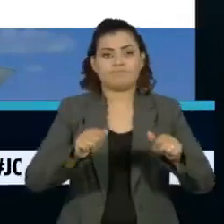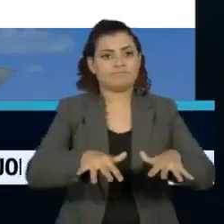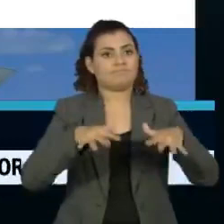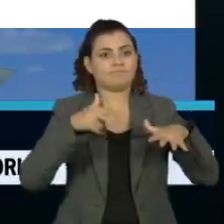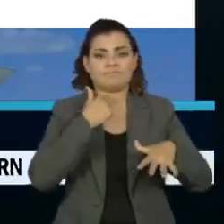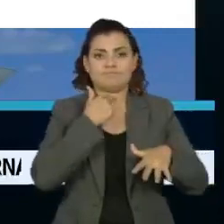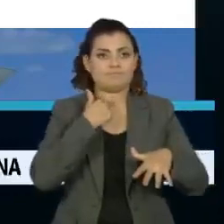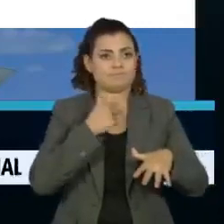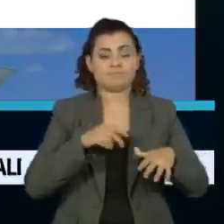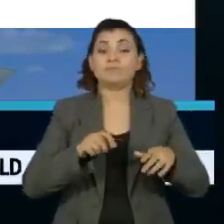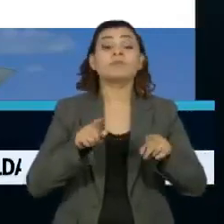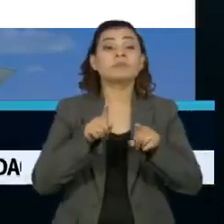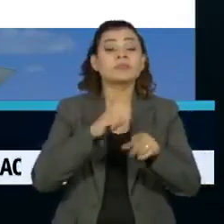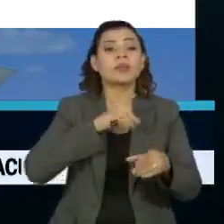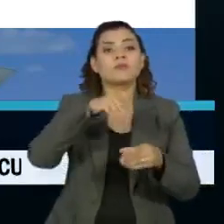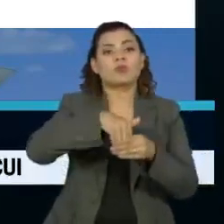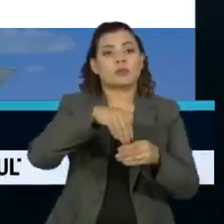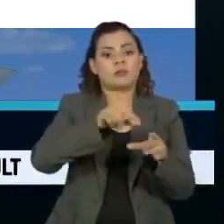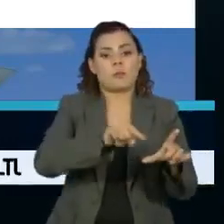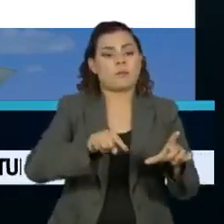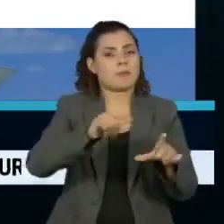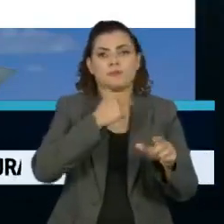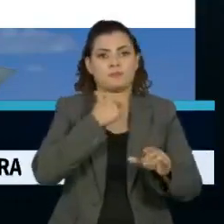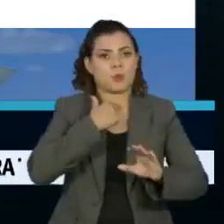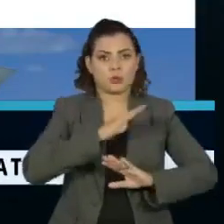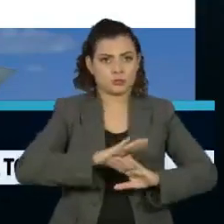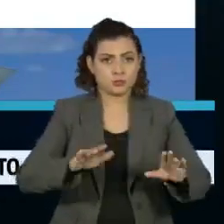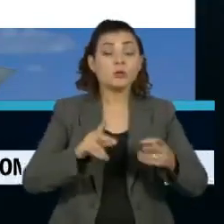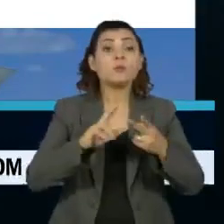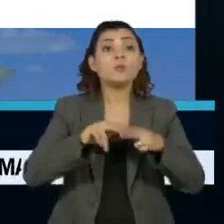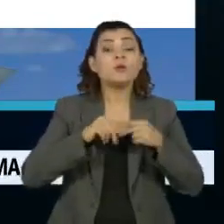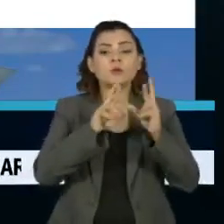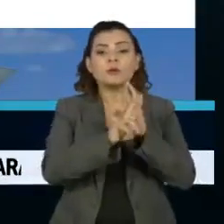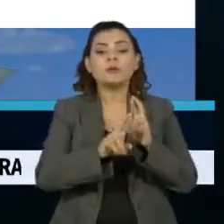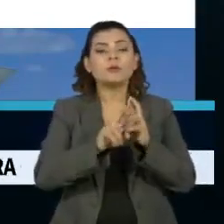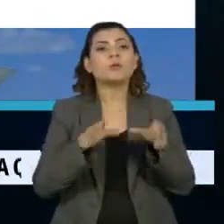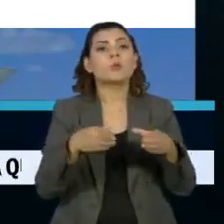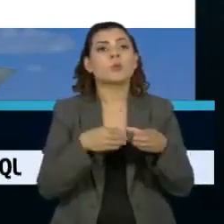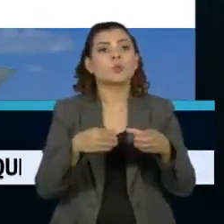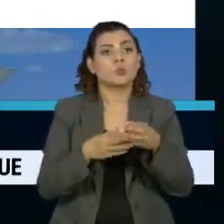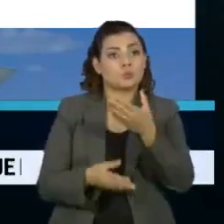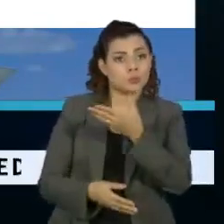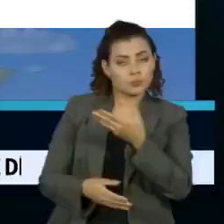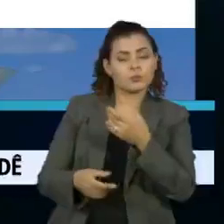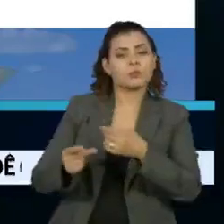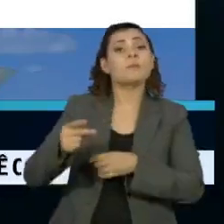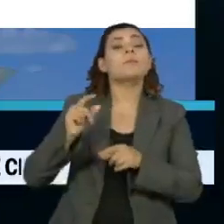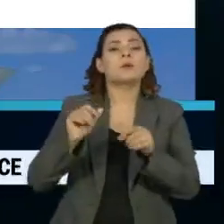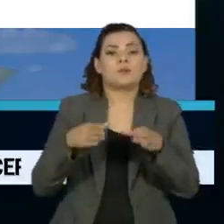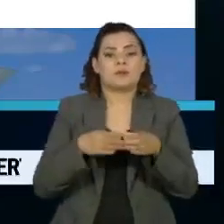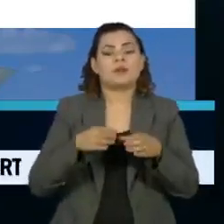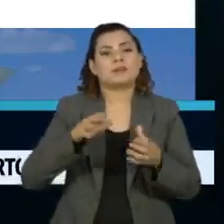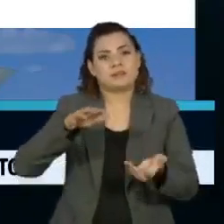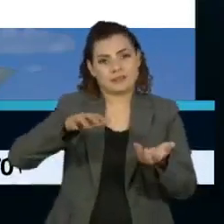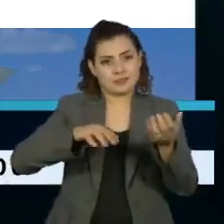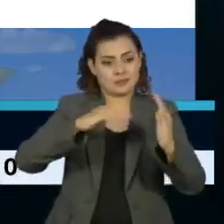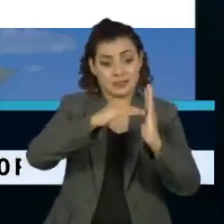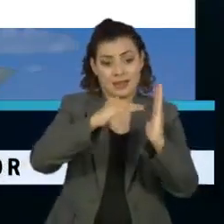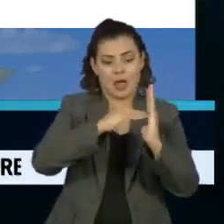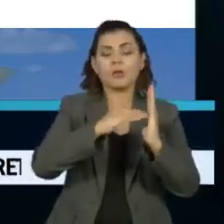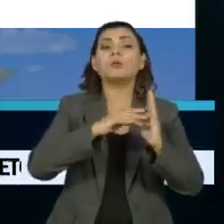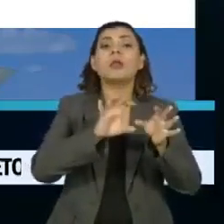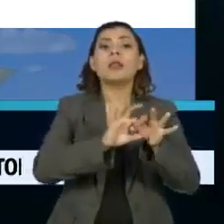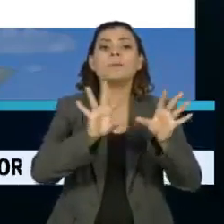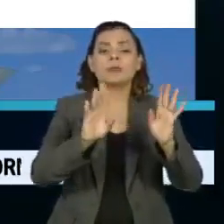salões azul e verde, onde estão as urnas. A cobertura será feita do Salão Negro e do Túnel do Tempo no Senado, com